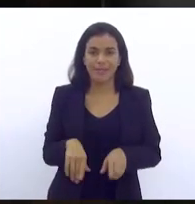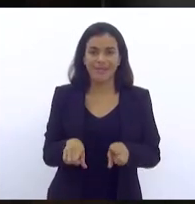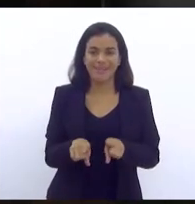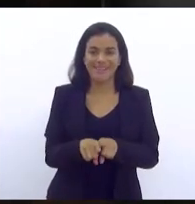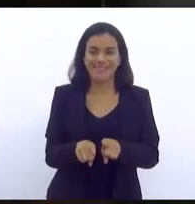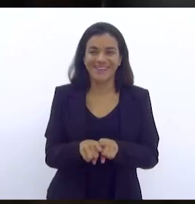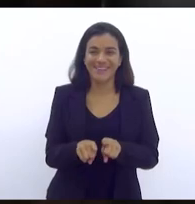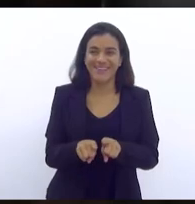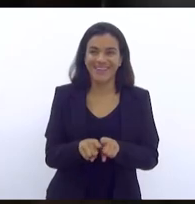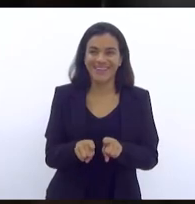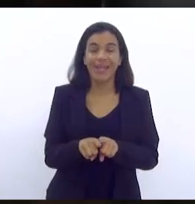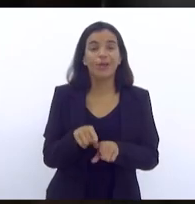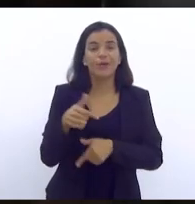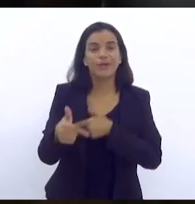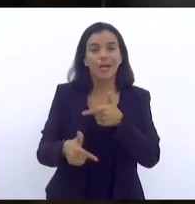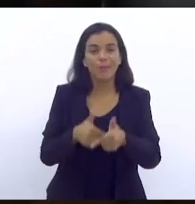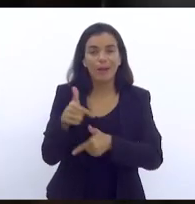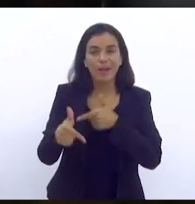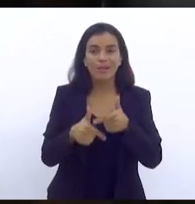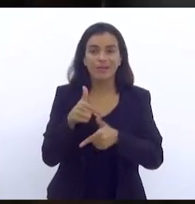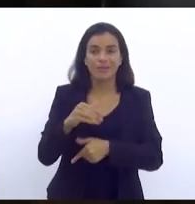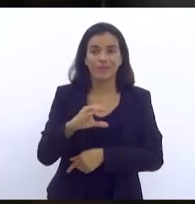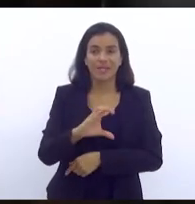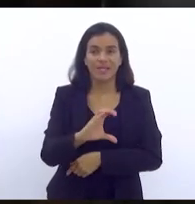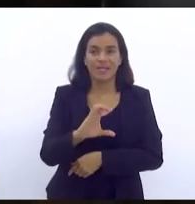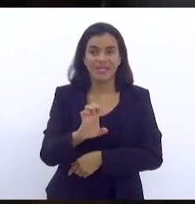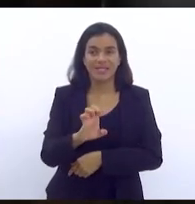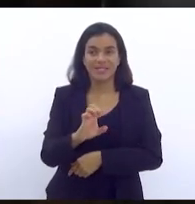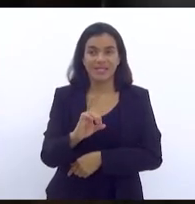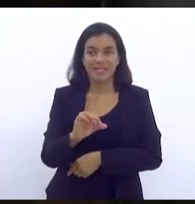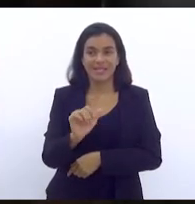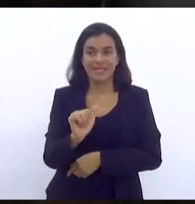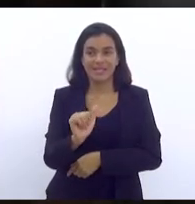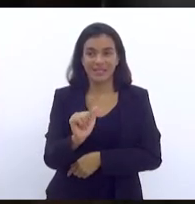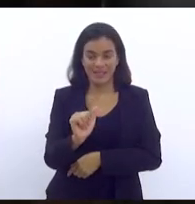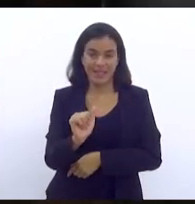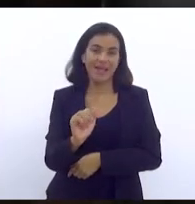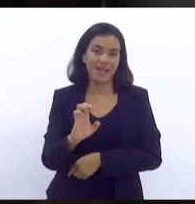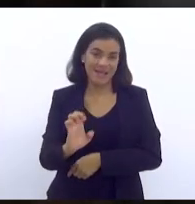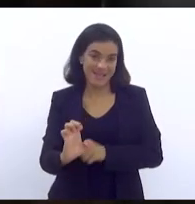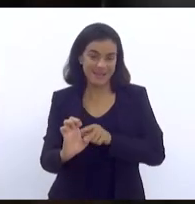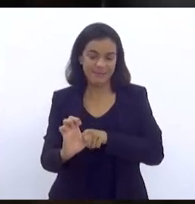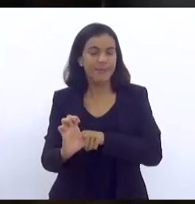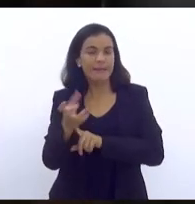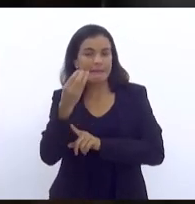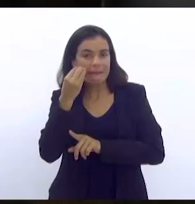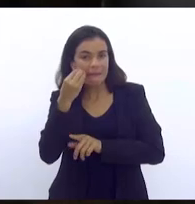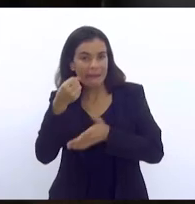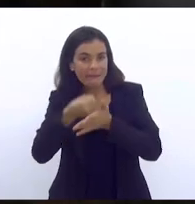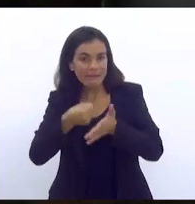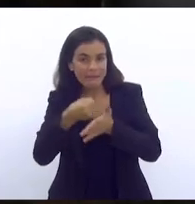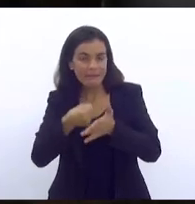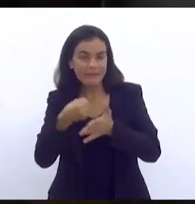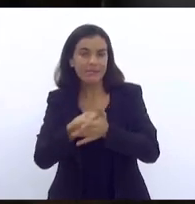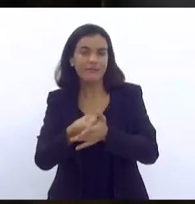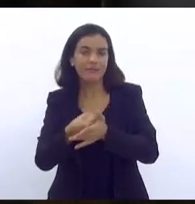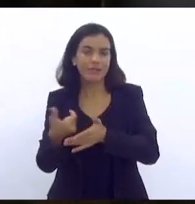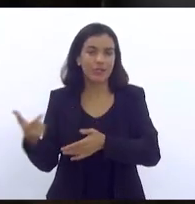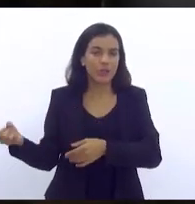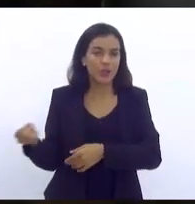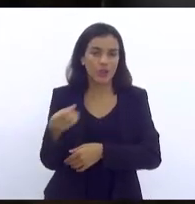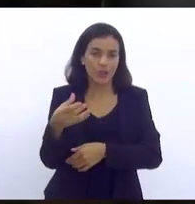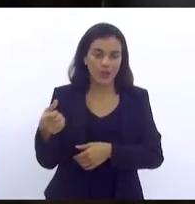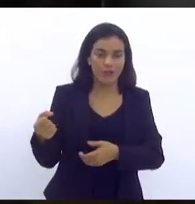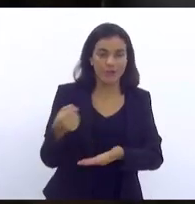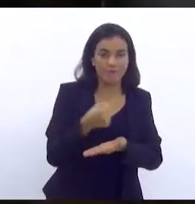trabalhadores não só os sedian que ainda resistem na sua tentativa de realocação pelo Estado mas também dos